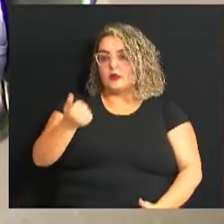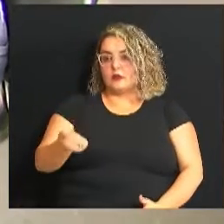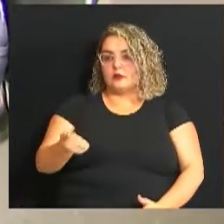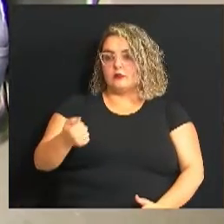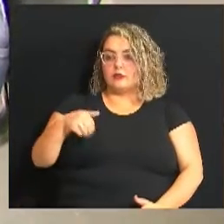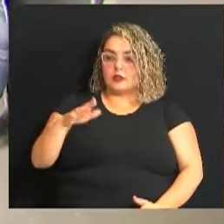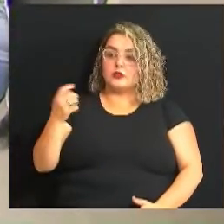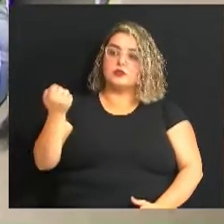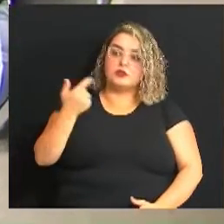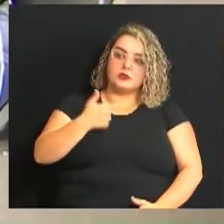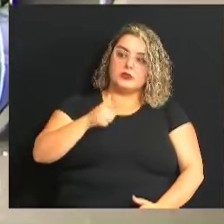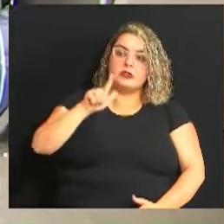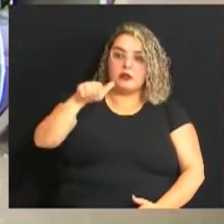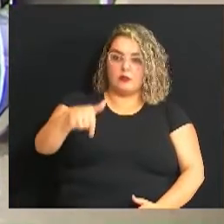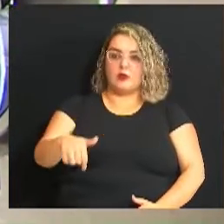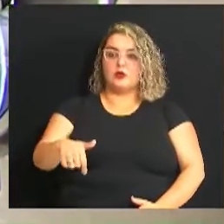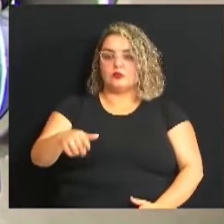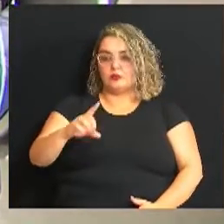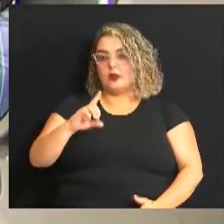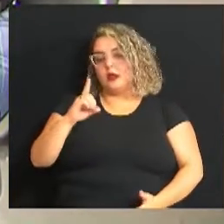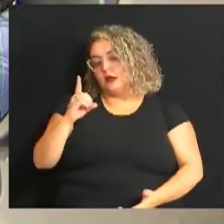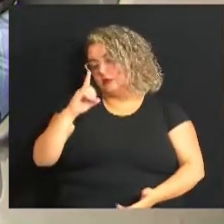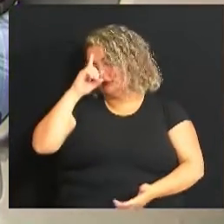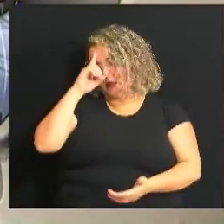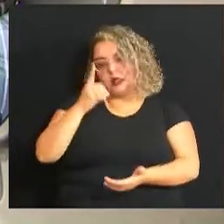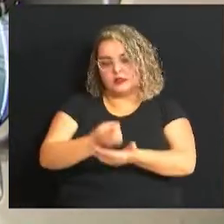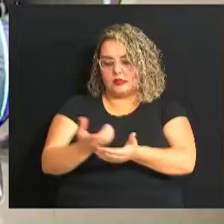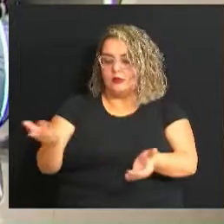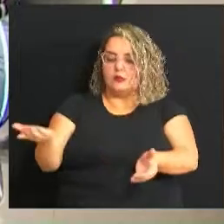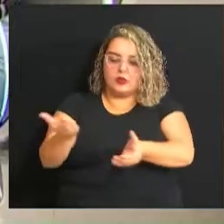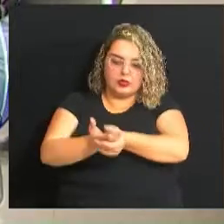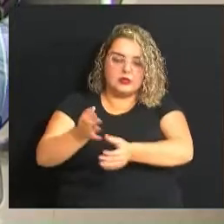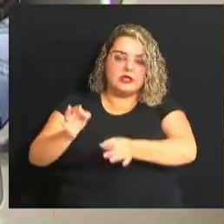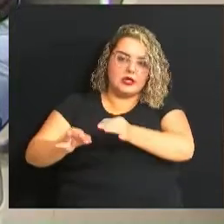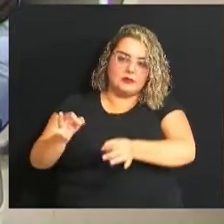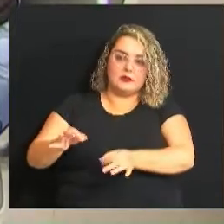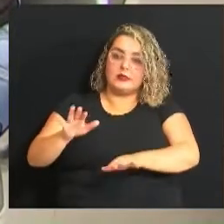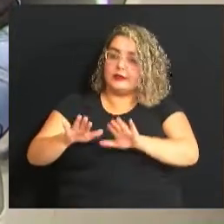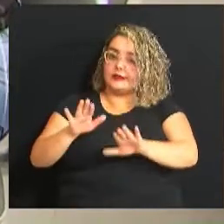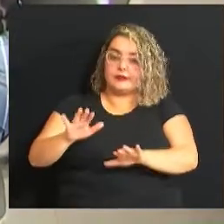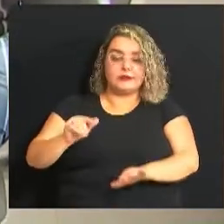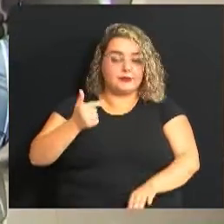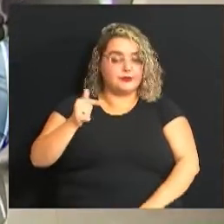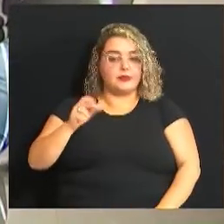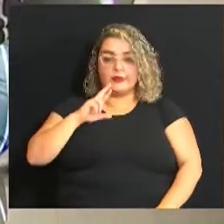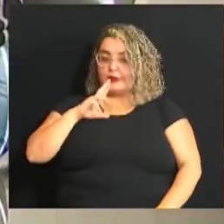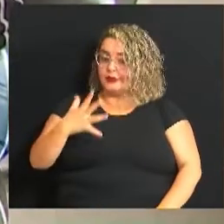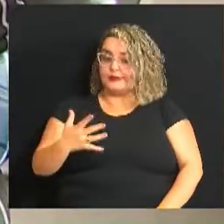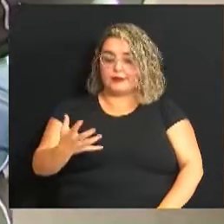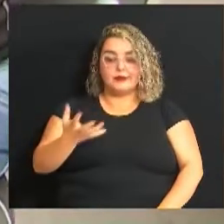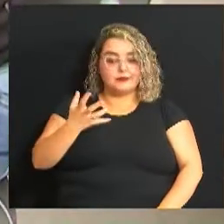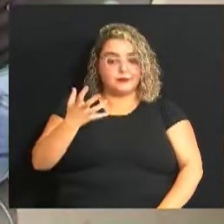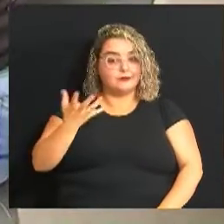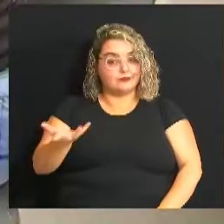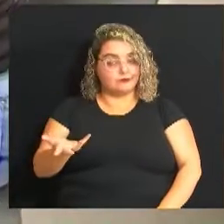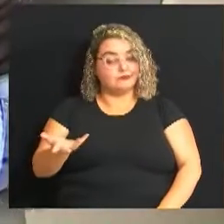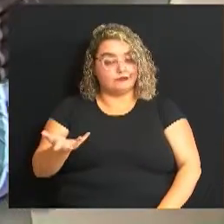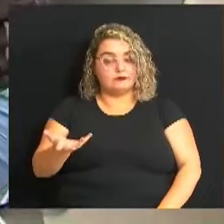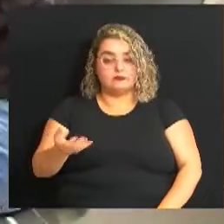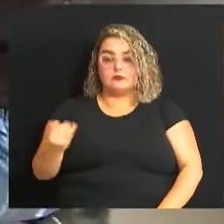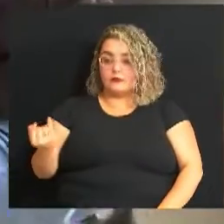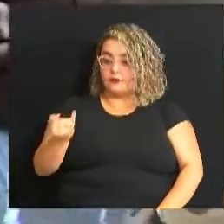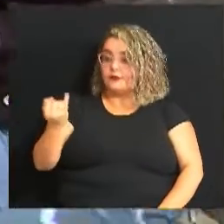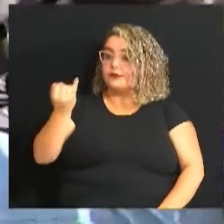talvez depois numa decisão judicial que não refletiria exatamente o que elas pretendem, né? Então, é muito